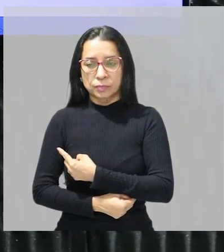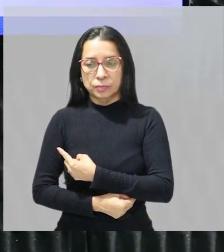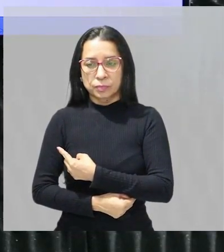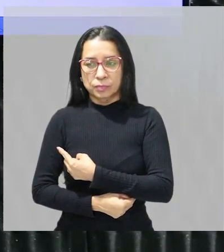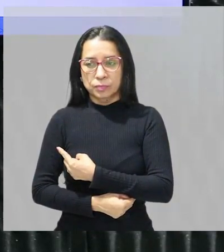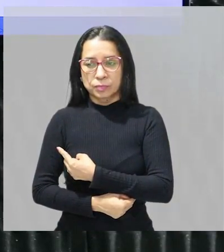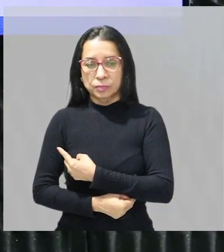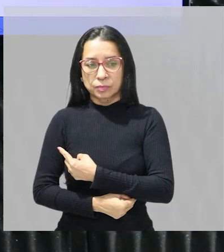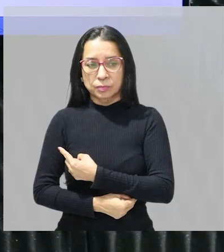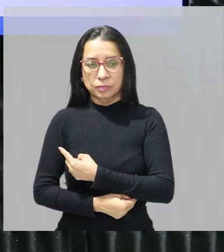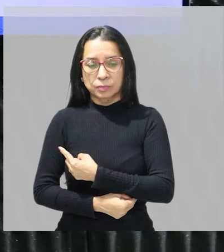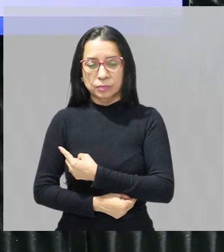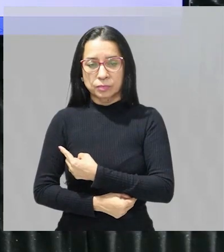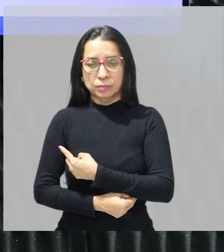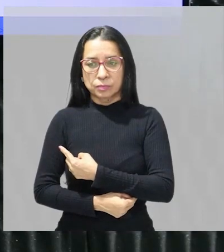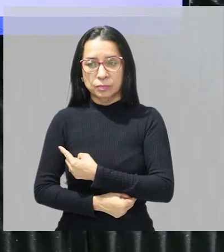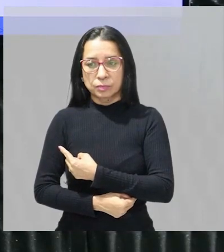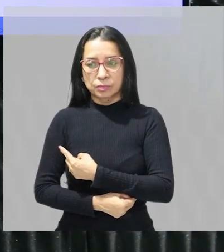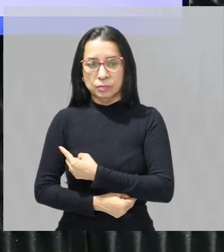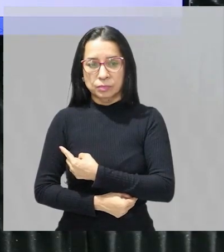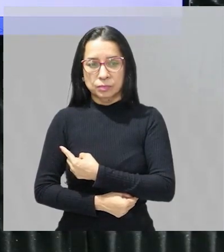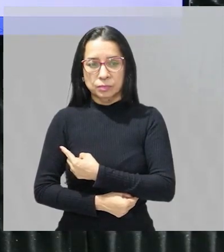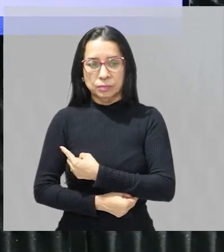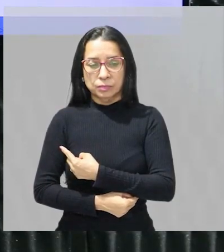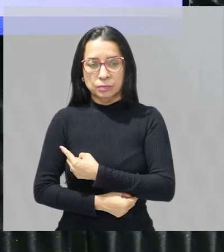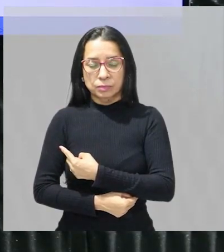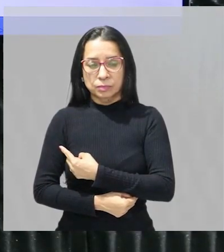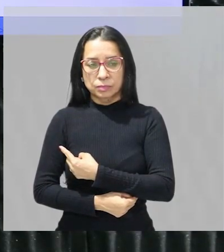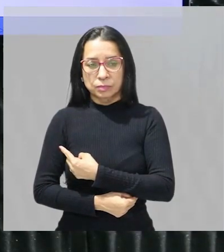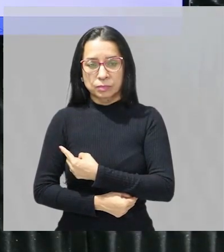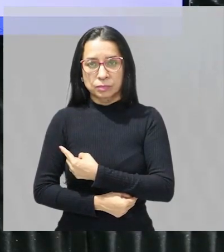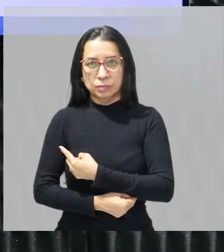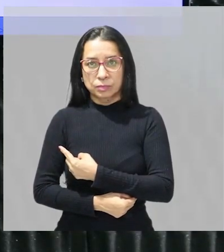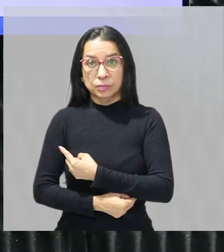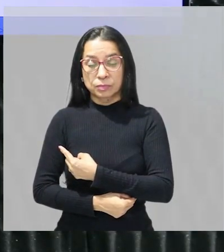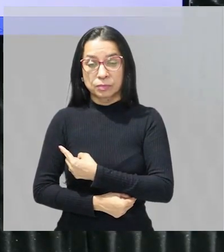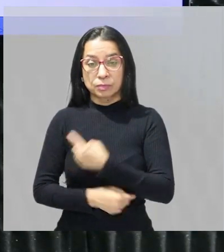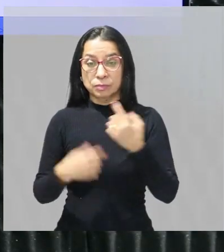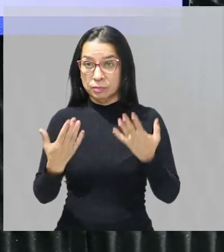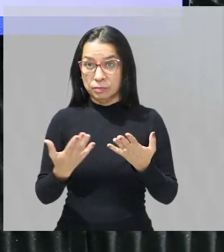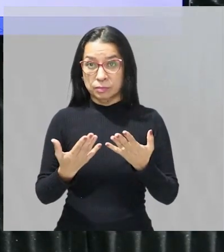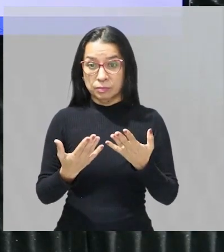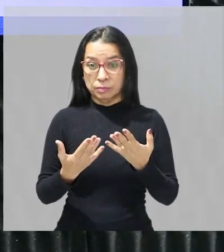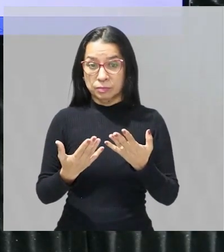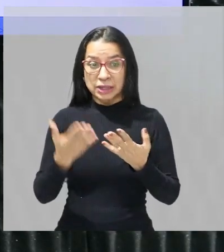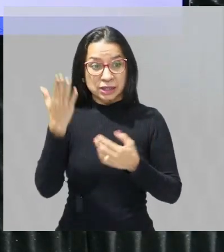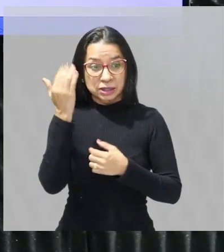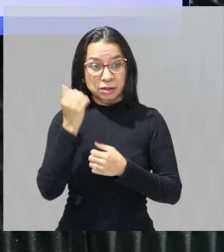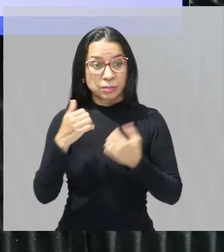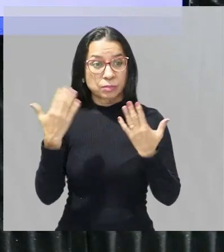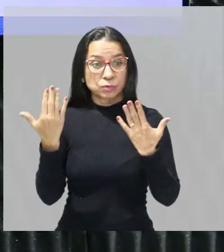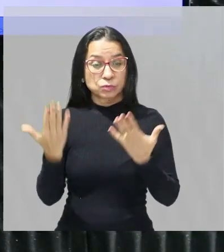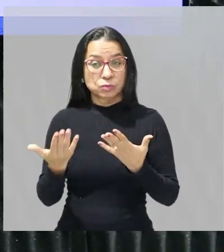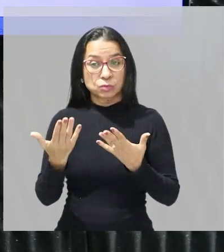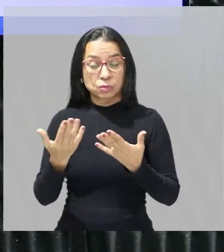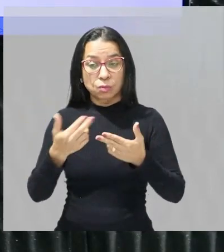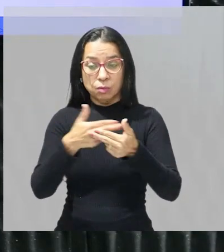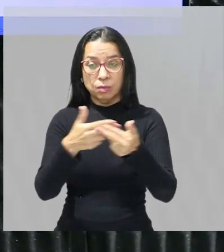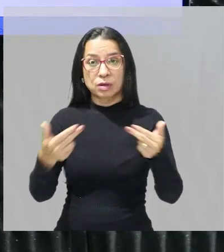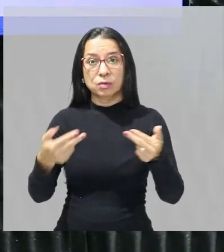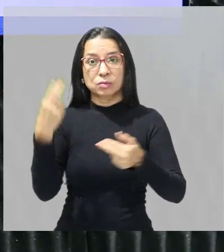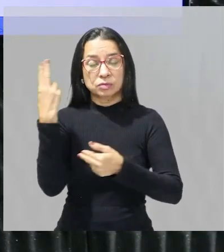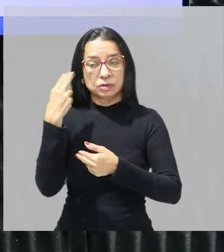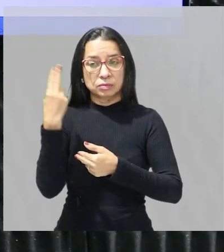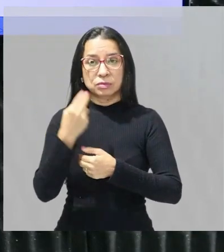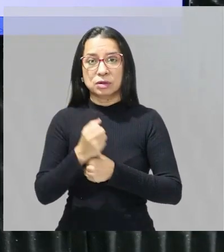dos países, continentes e regiões, a água, identificamos aí o recurso natural. Uma dica,